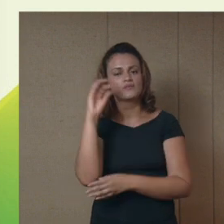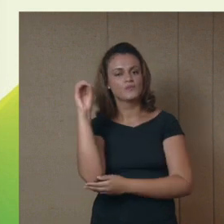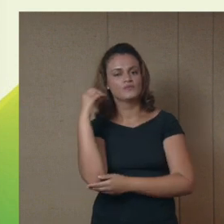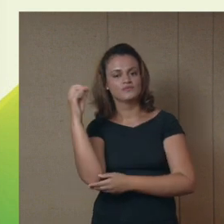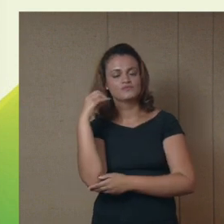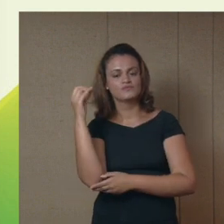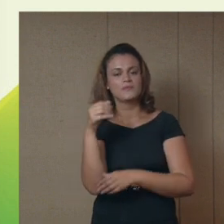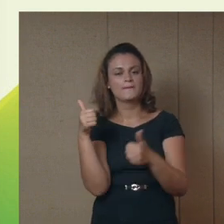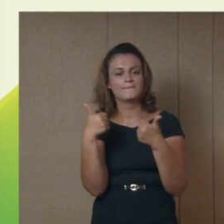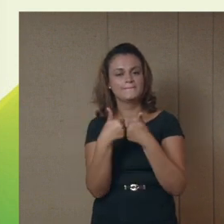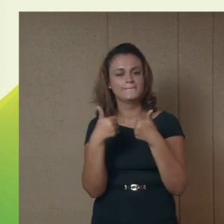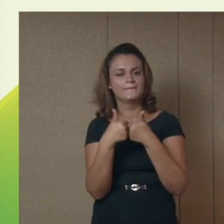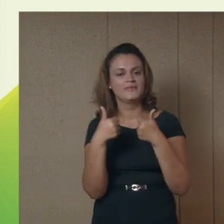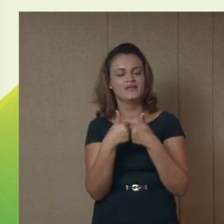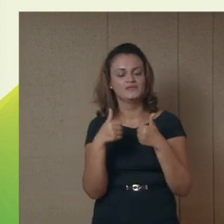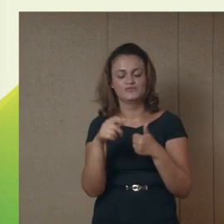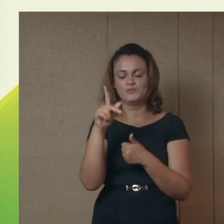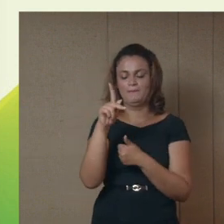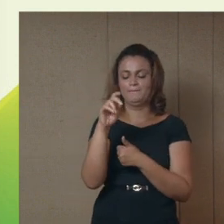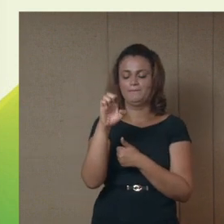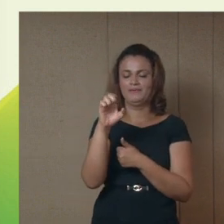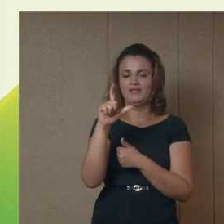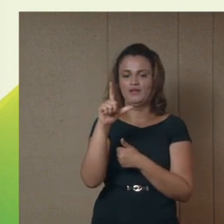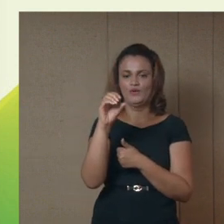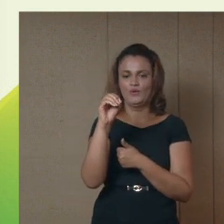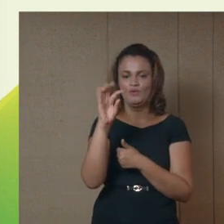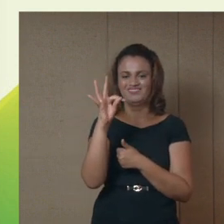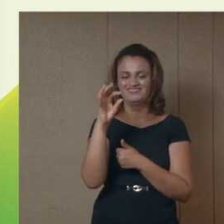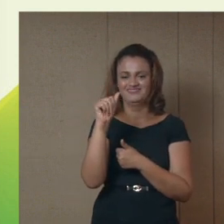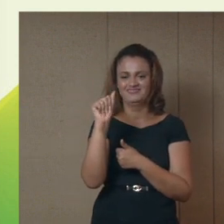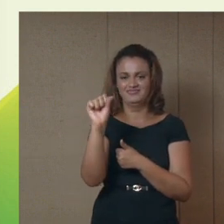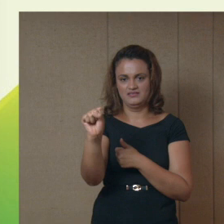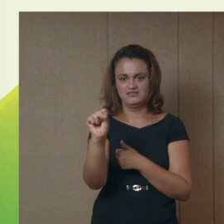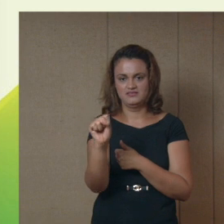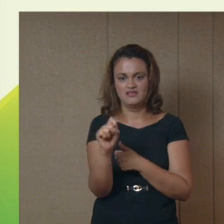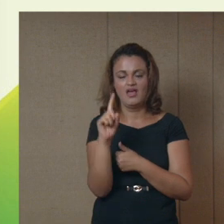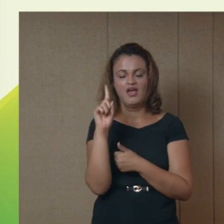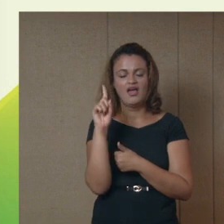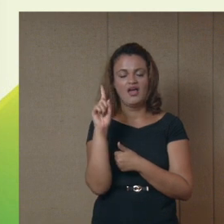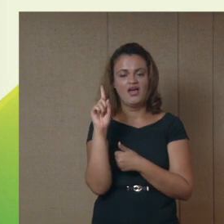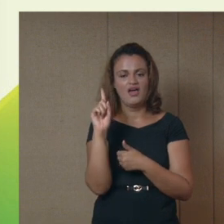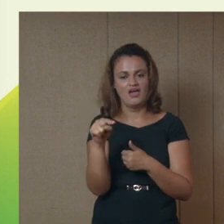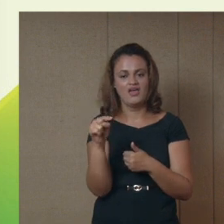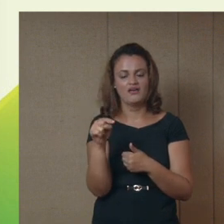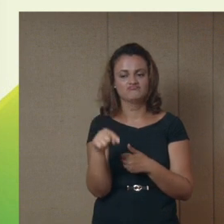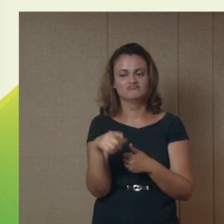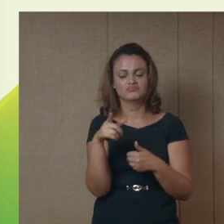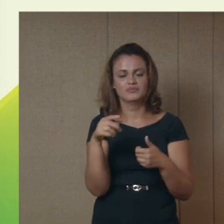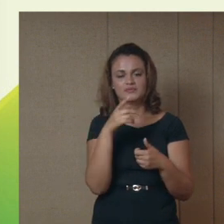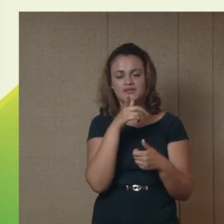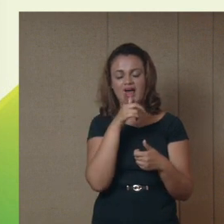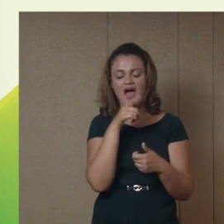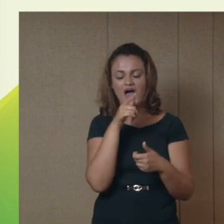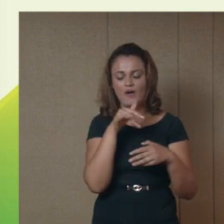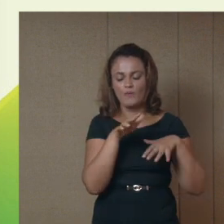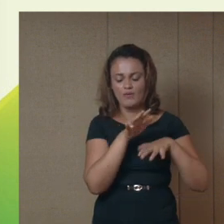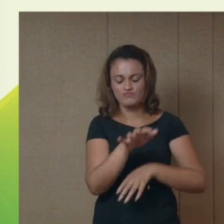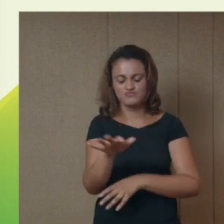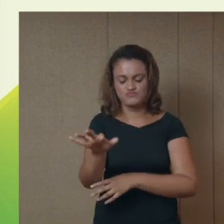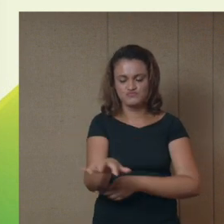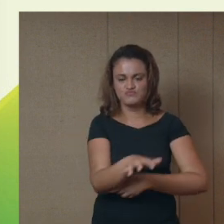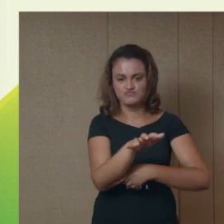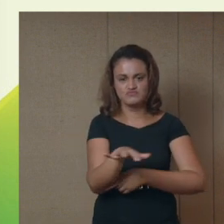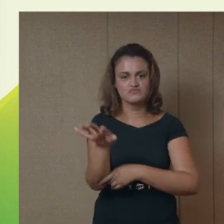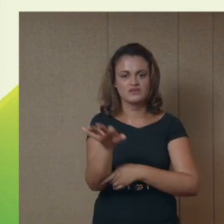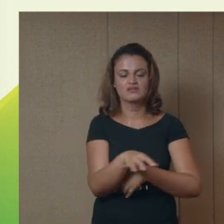rio grande do sul perto ali do município de pelotas que é o arroio é um projeto de um perímetro de irrigação do arroz churrasqueiro é